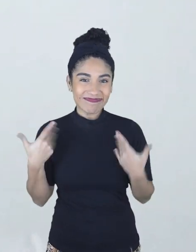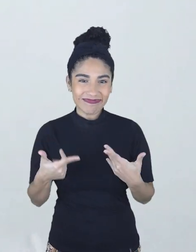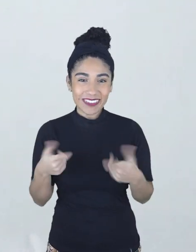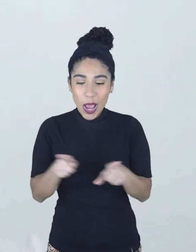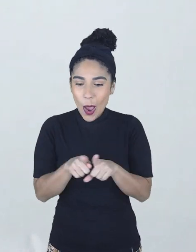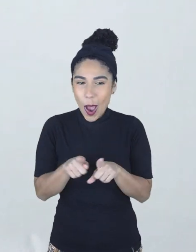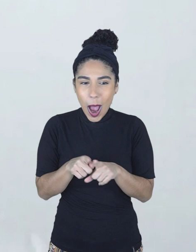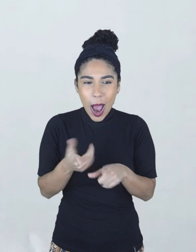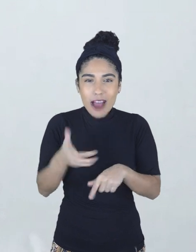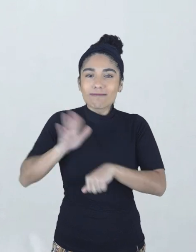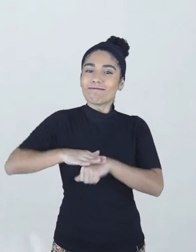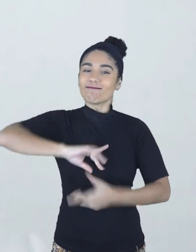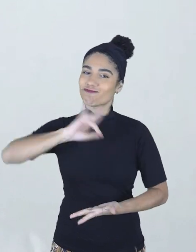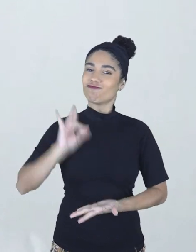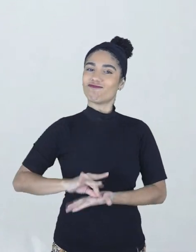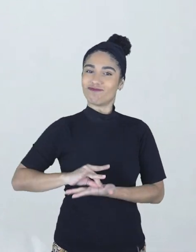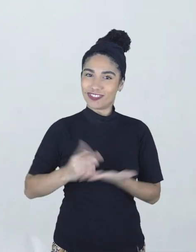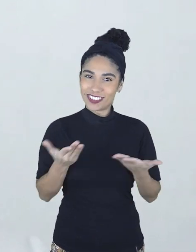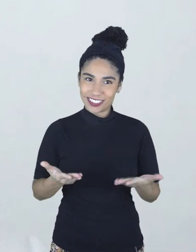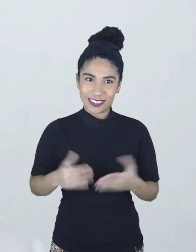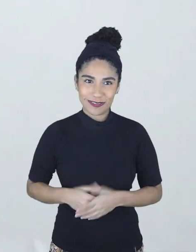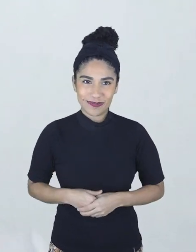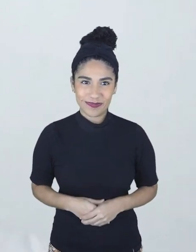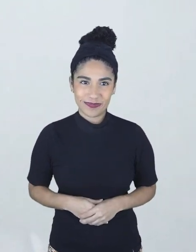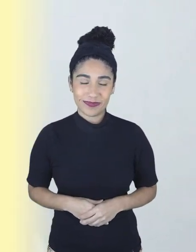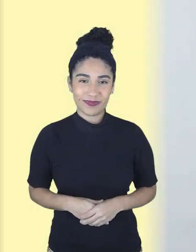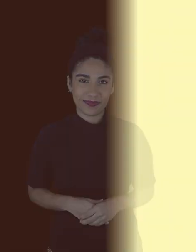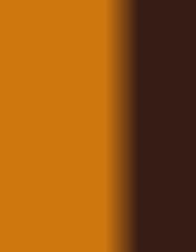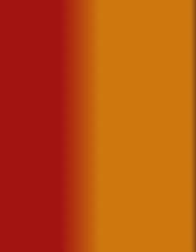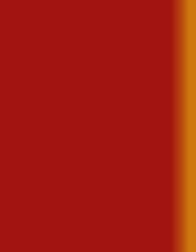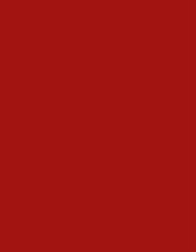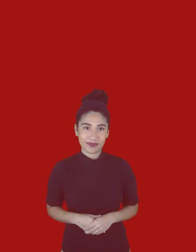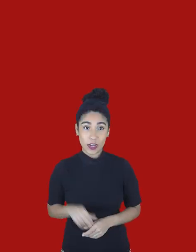de falar de fazer a defesa